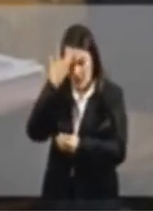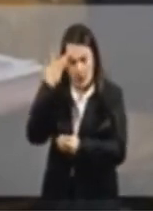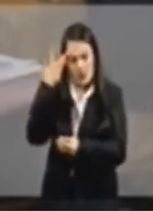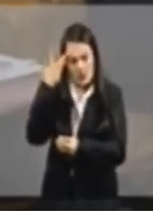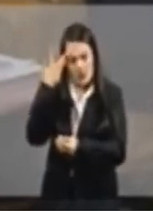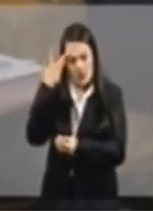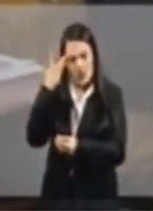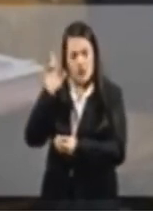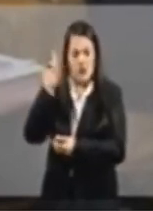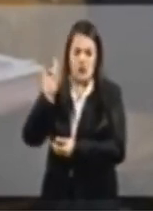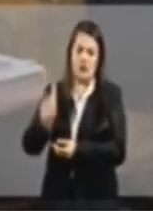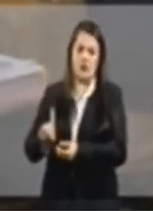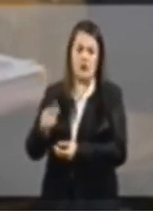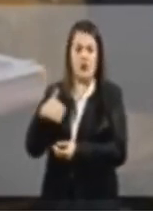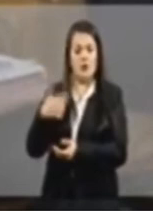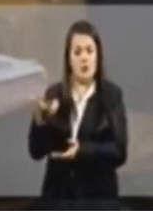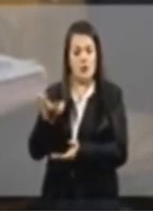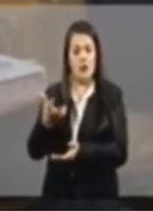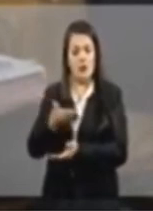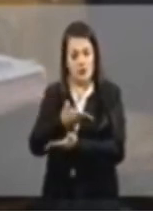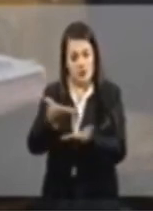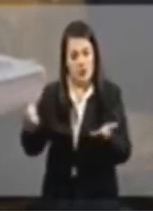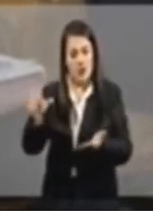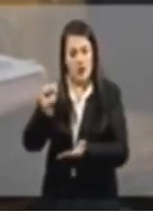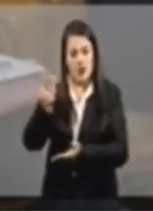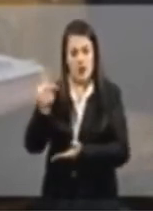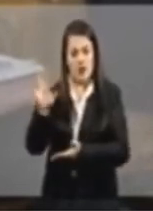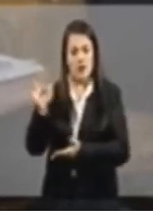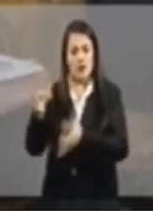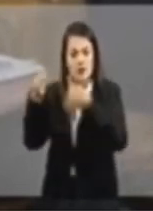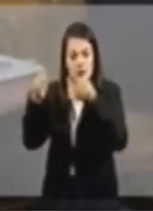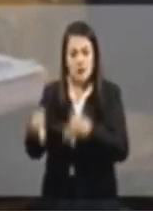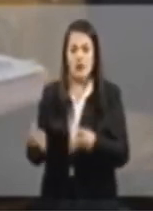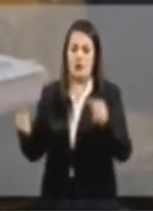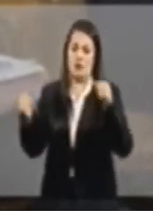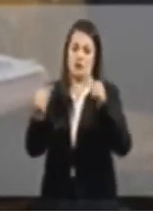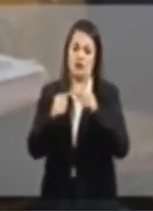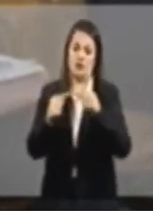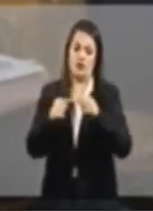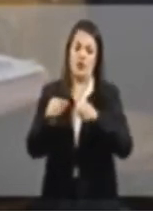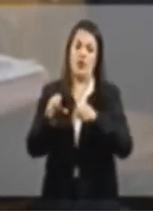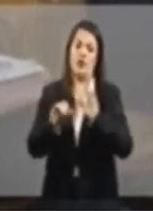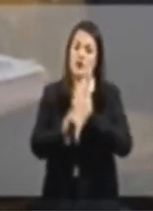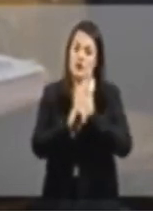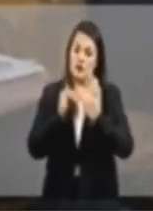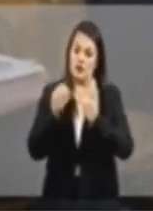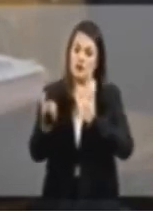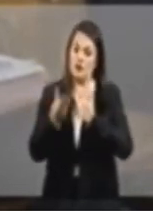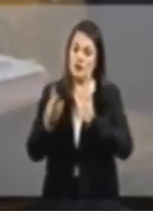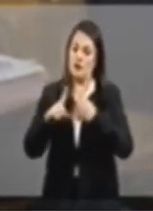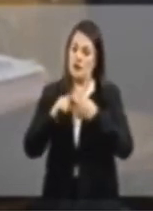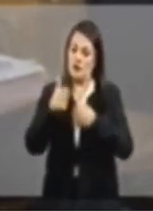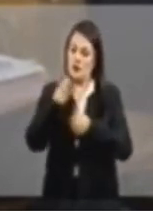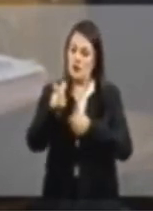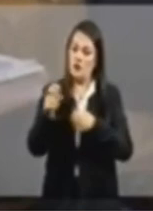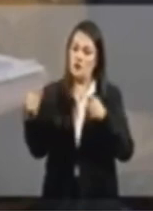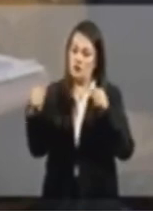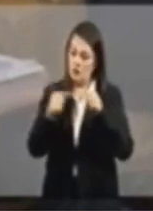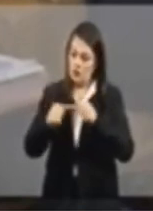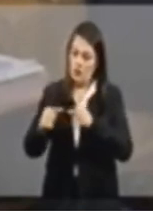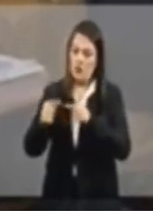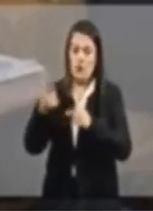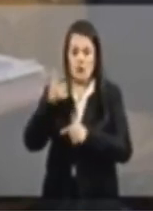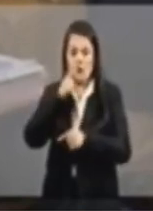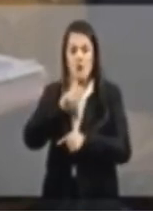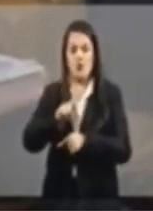requerendo que essa egrégia corte de interpretação restritiva da norma contida no inciso 3º do artigo 15 a fim de excluir do seu alcance